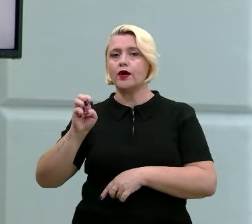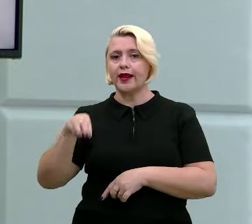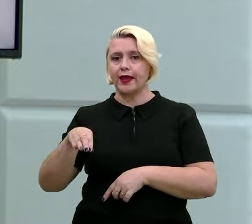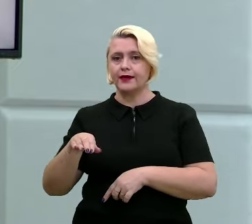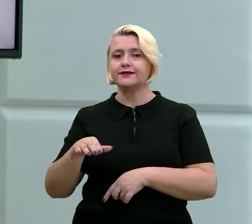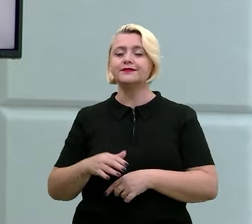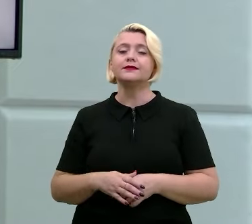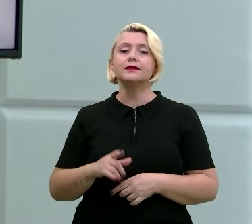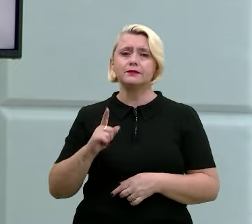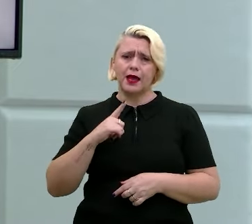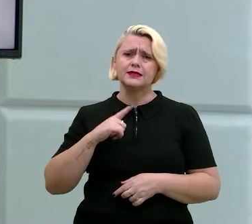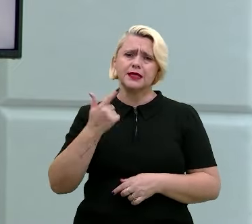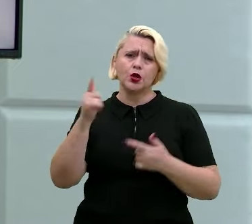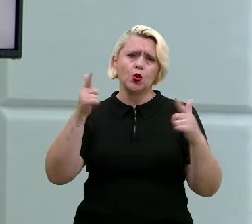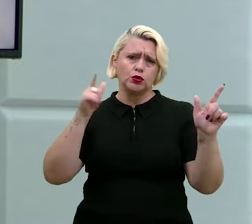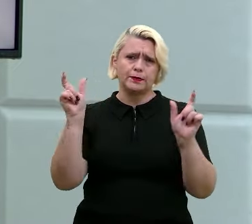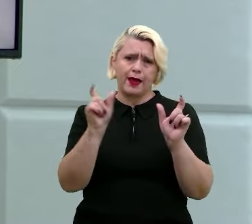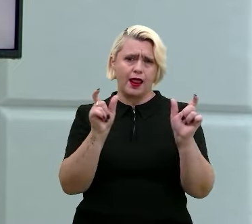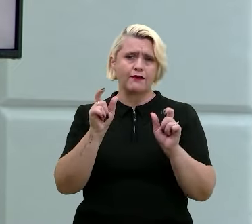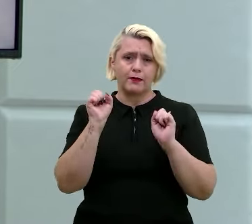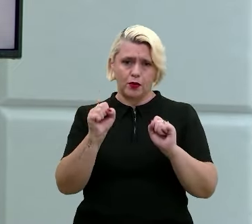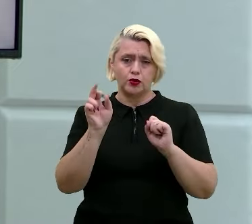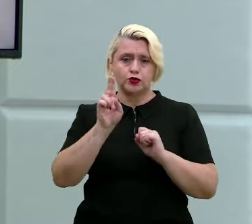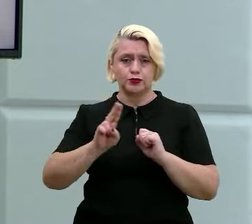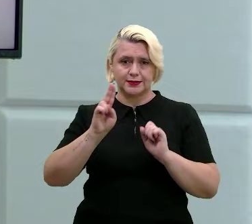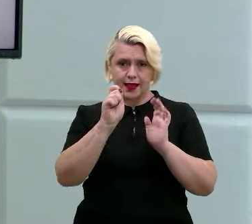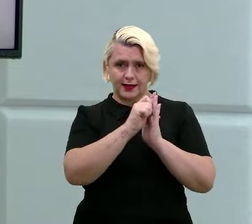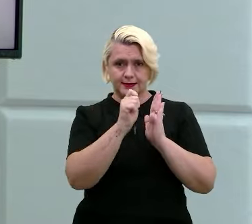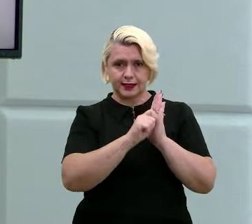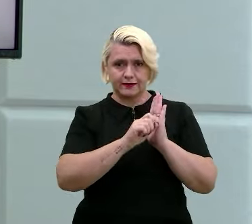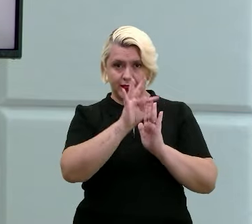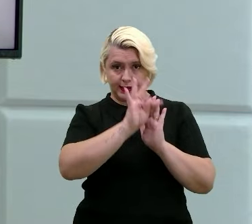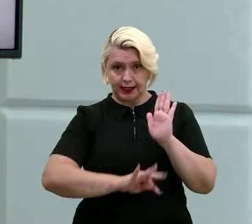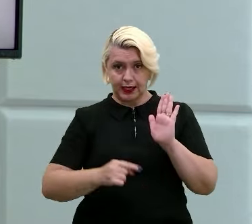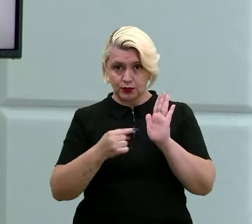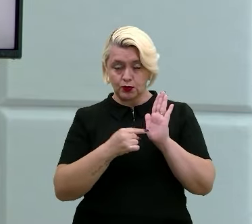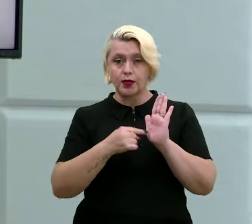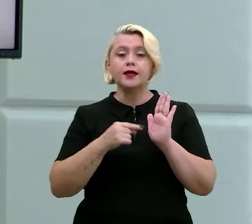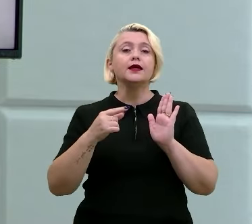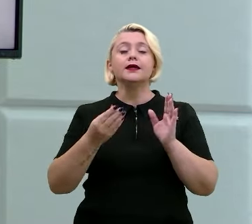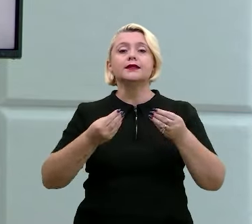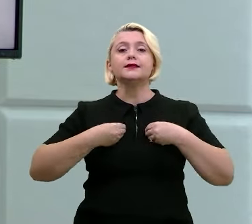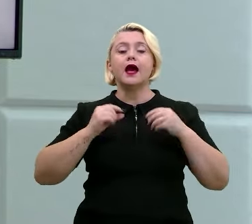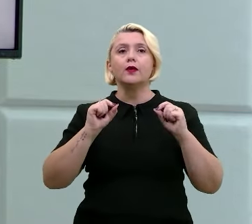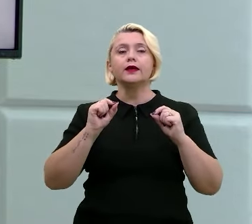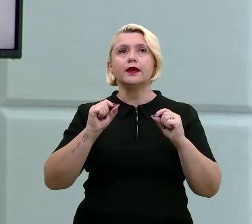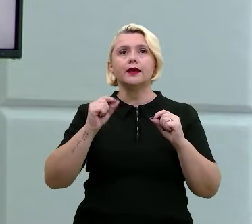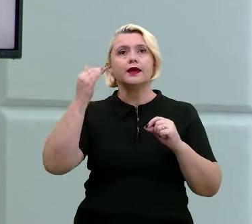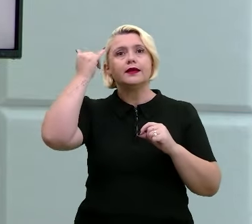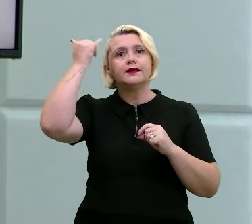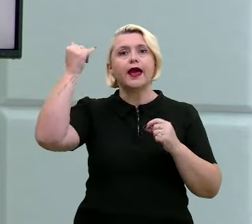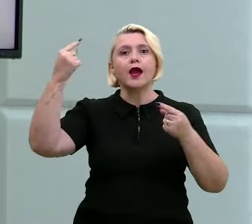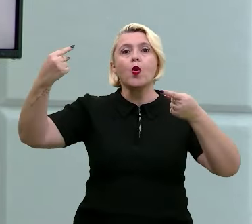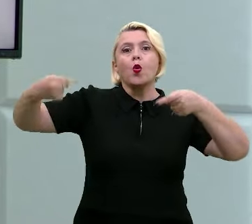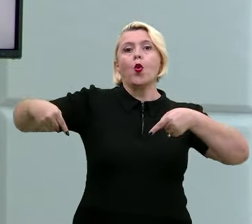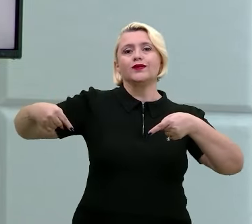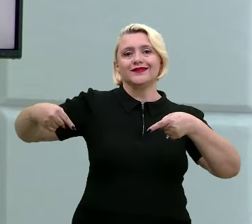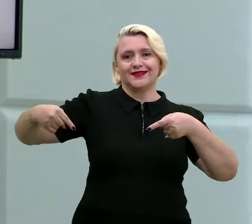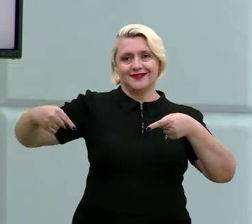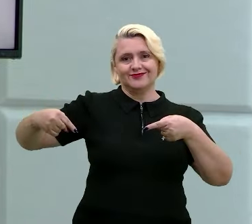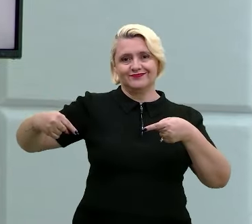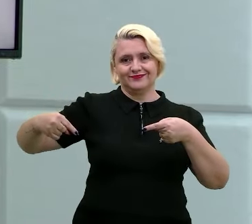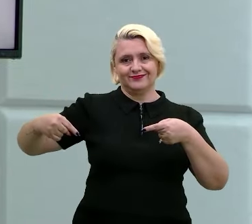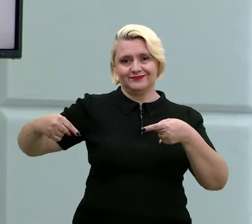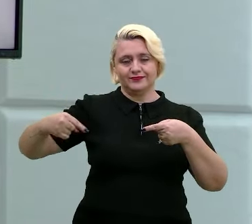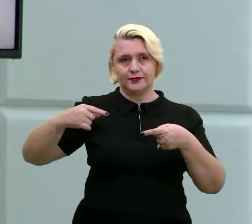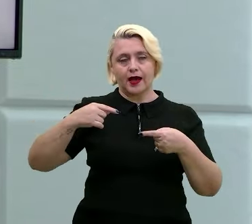outras palavrinhas que a gente pode usar. E elas trazem para o texto uma ideia de oposição, ou de contrário, ou de